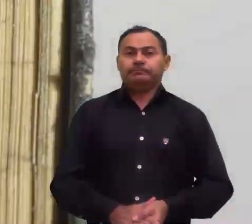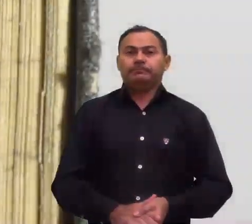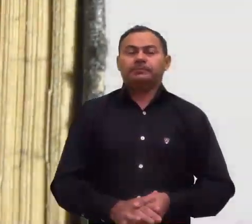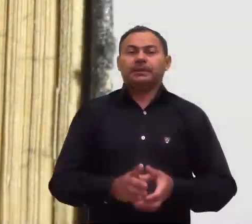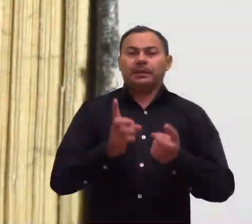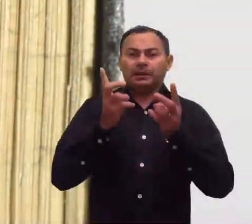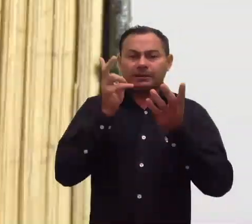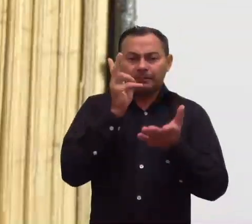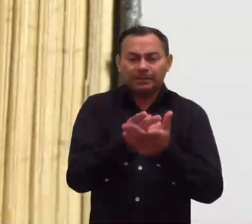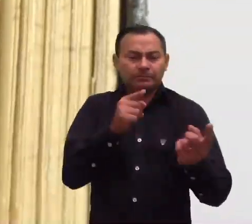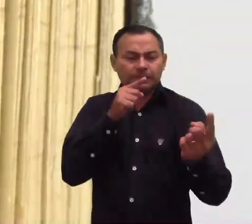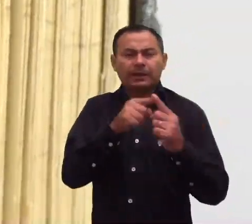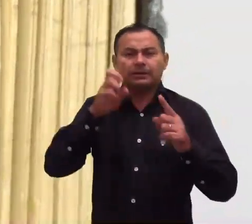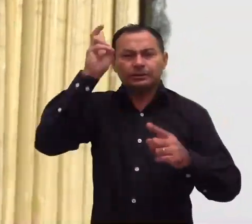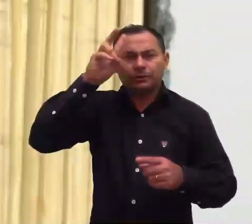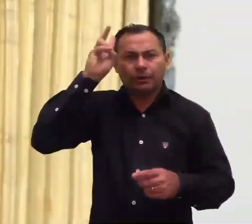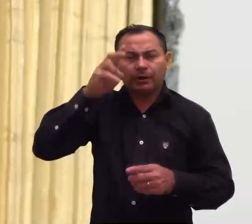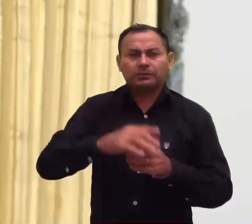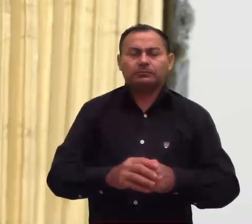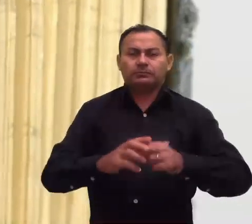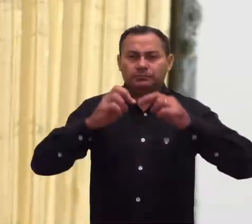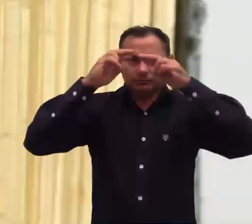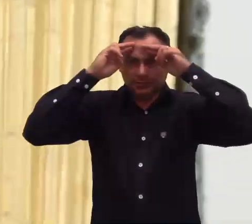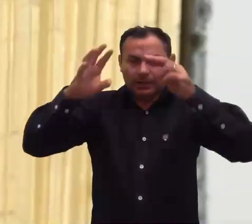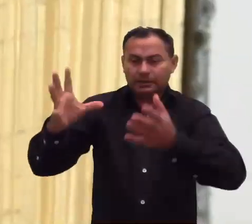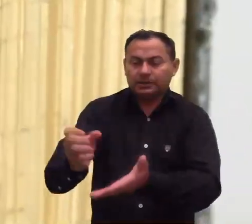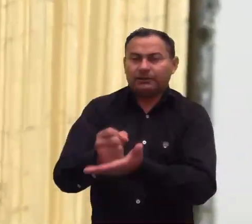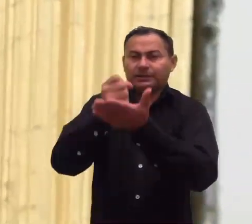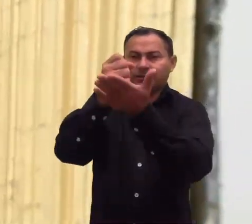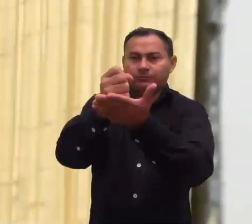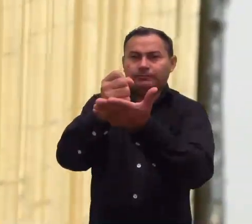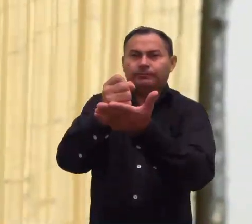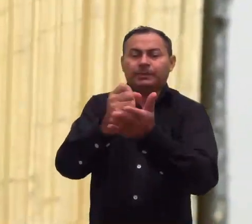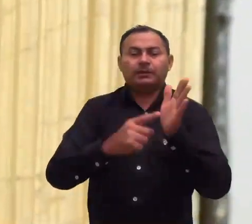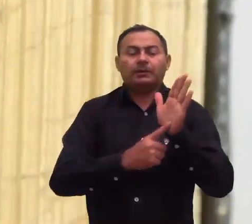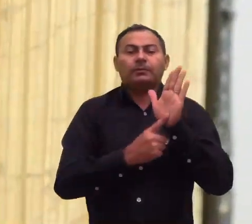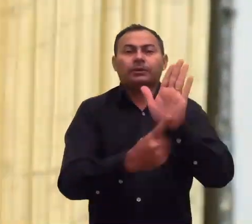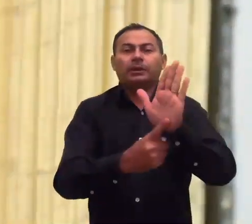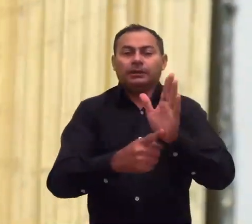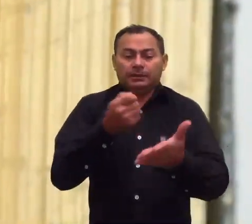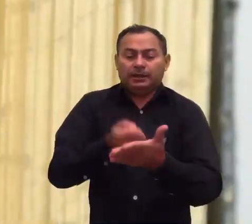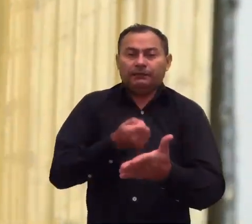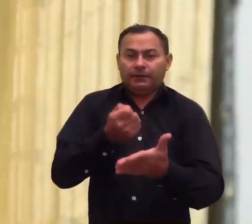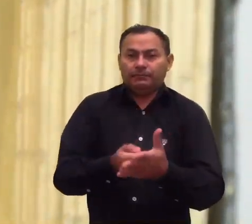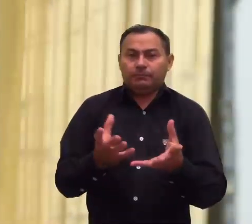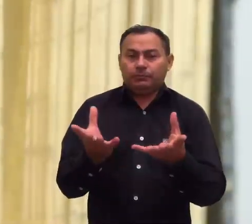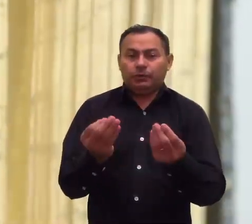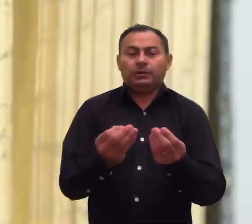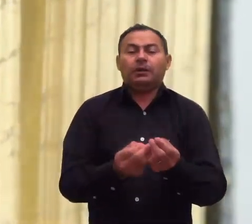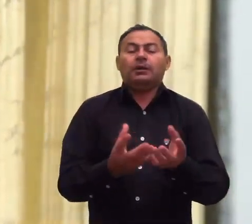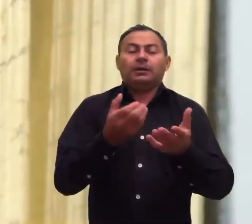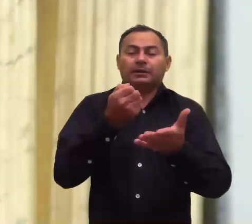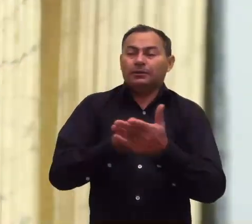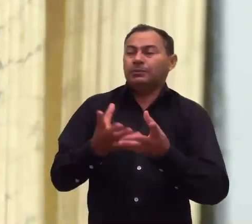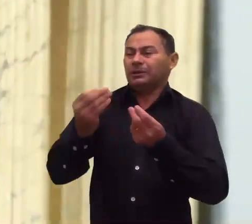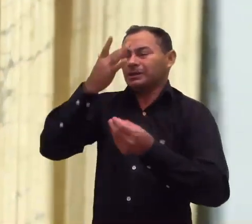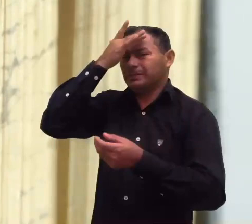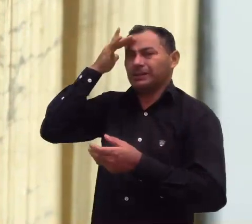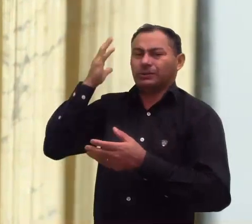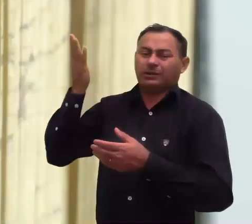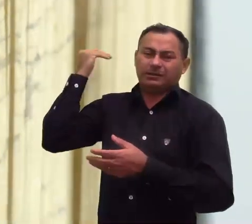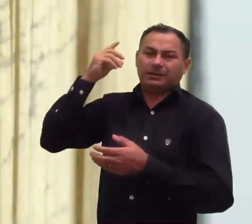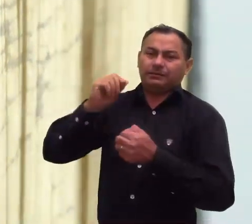temos. Esta mesma perspectiva histórica com respeito à salvação nos mostrará que devemos muito